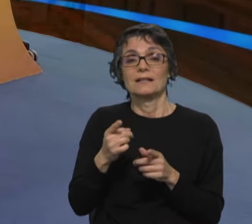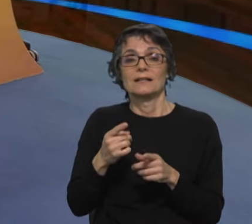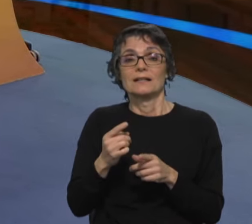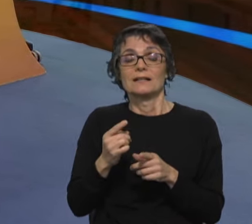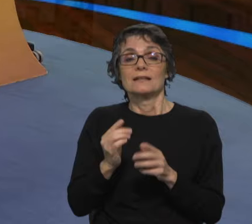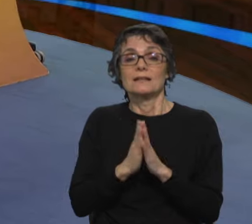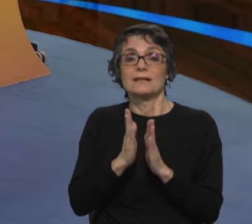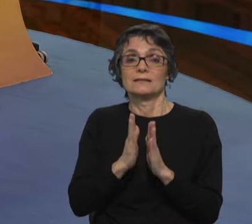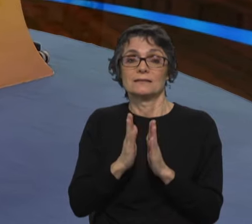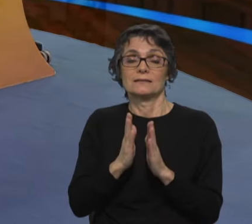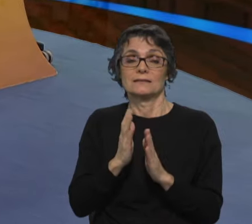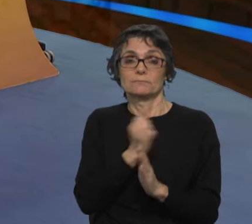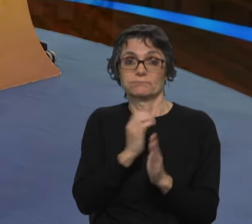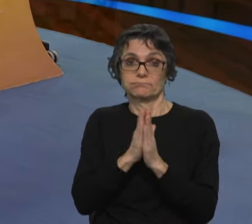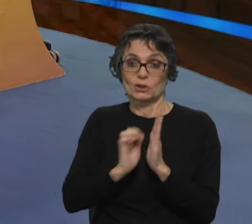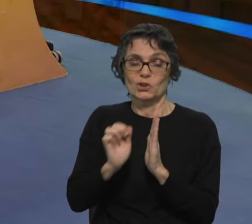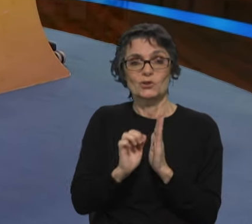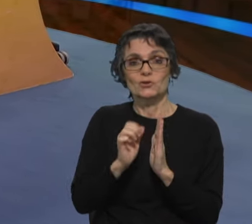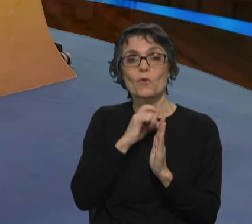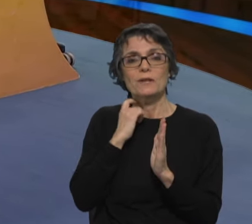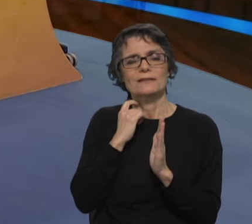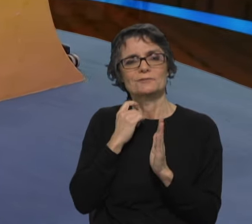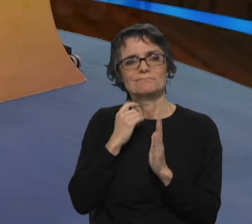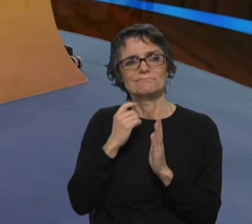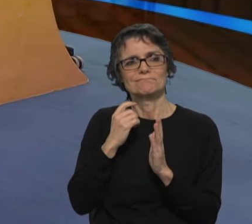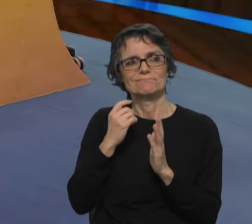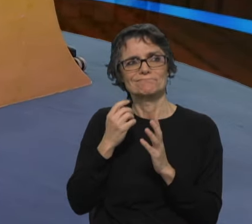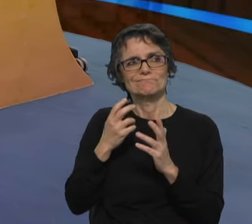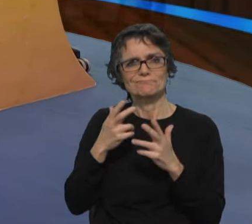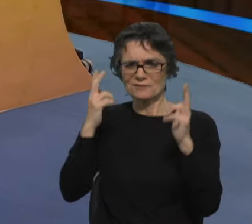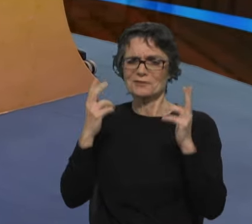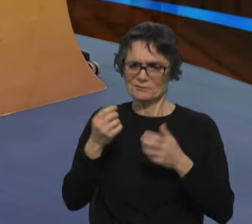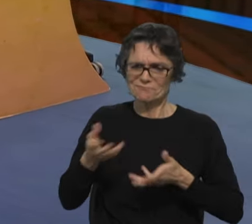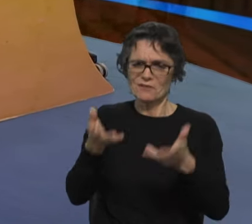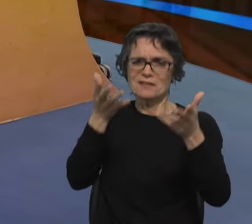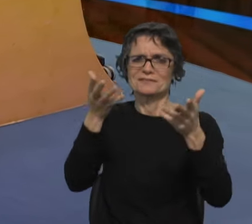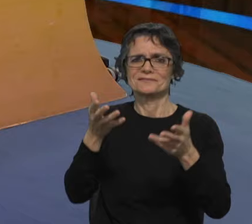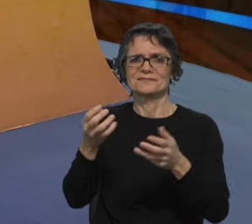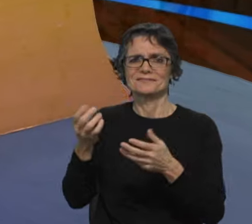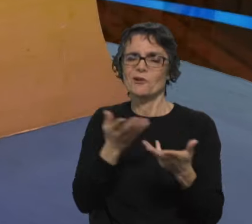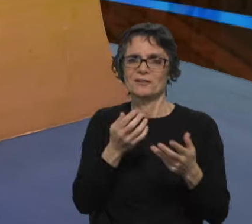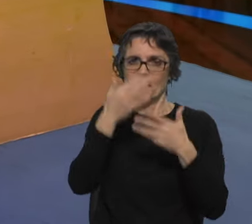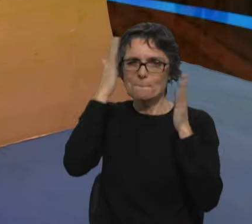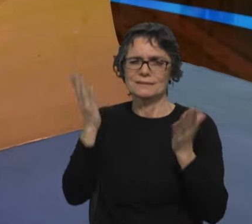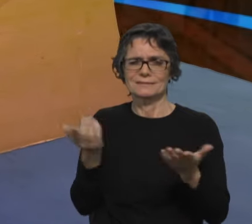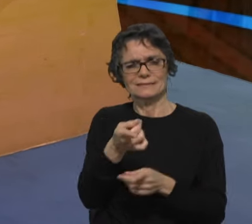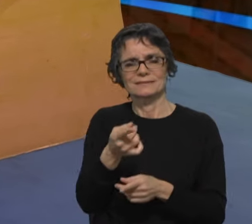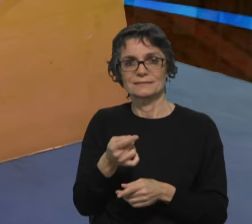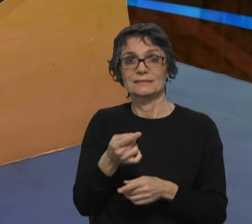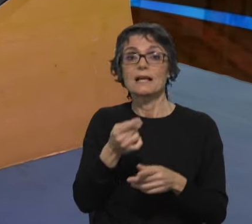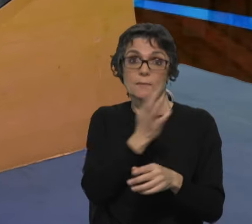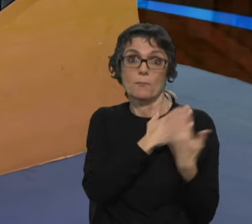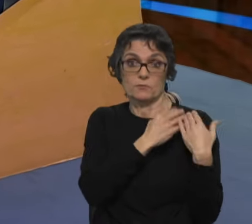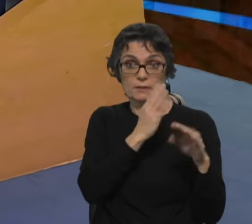o os parques têm sido digamos assim benevolentes e aceitam acolhem porque há aqui uma repartição de papéis não é